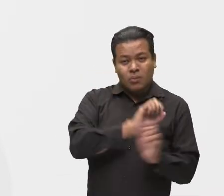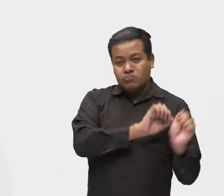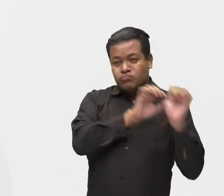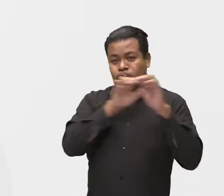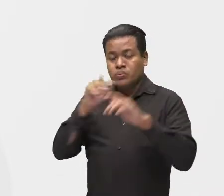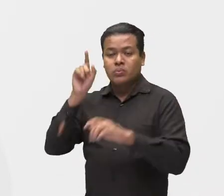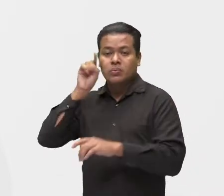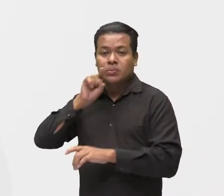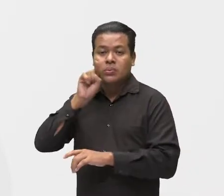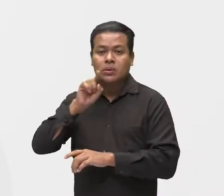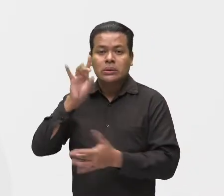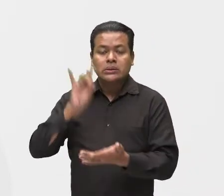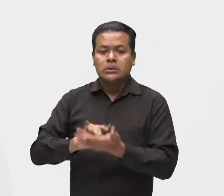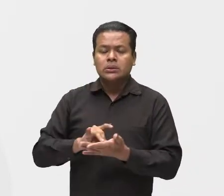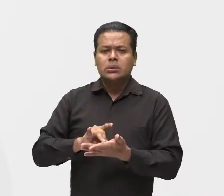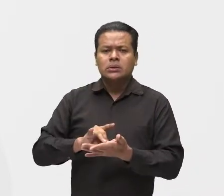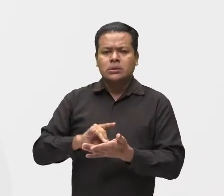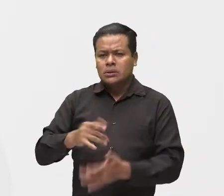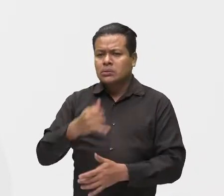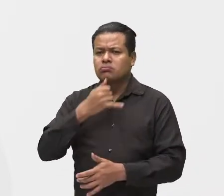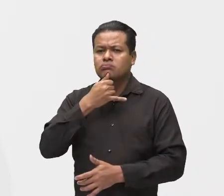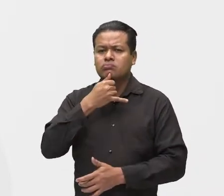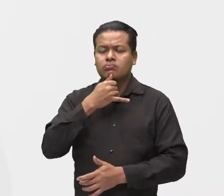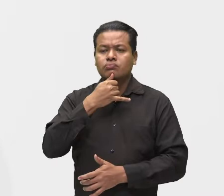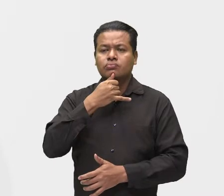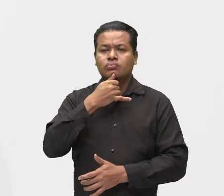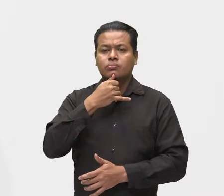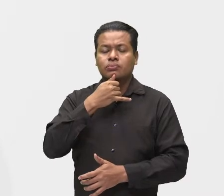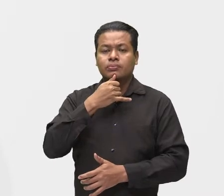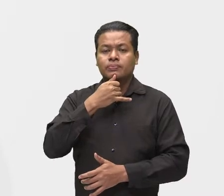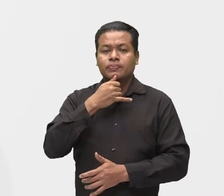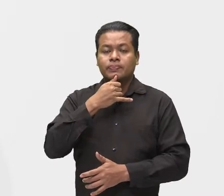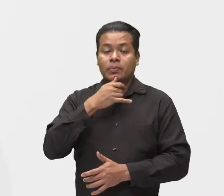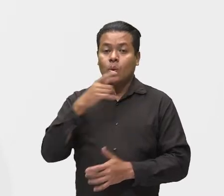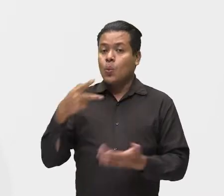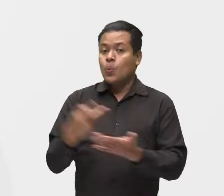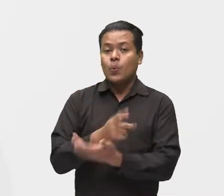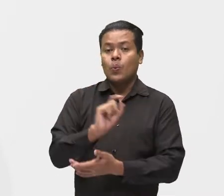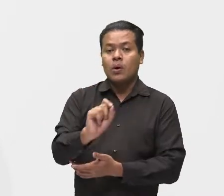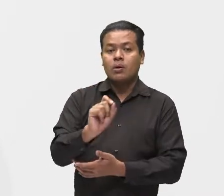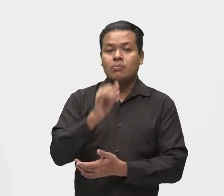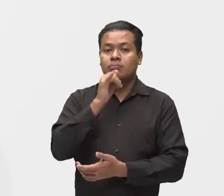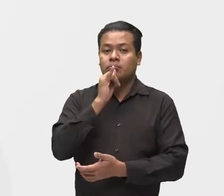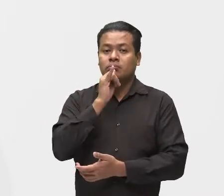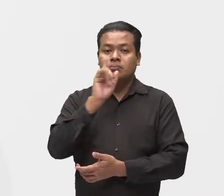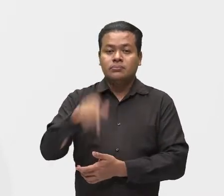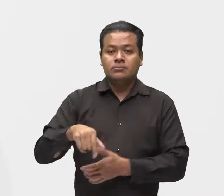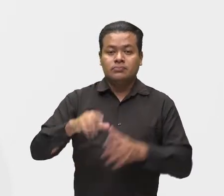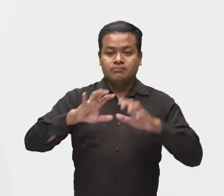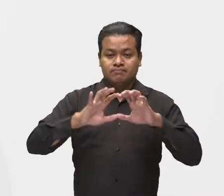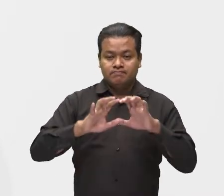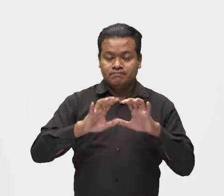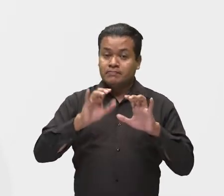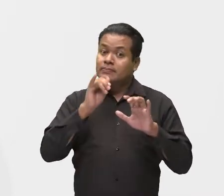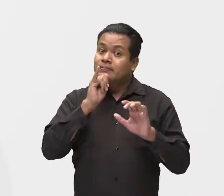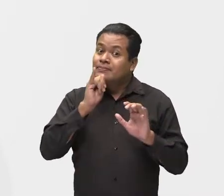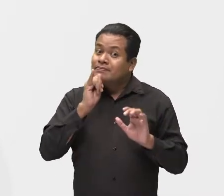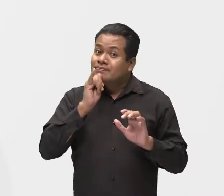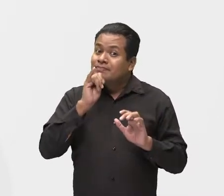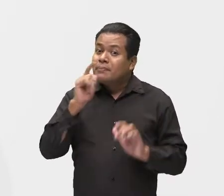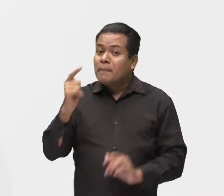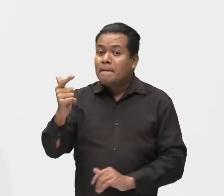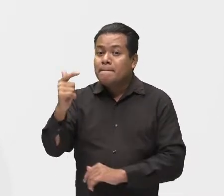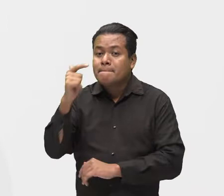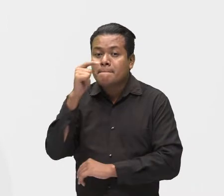que aconteceu uma coisa muito grave durante o período de governo lá do Donald Trump, né? Teve, inclusive, a separação dos pais que